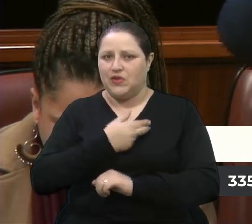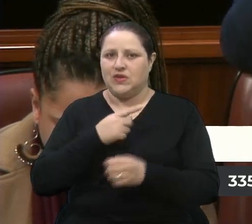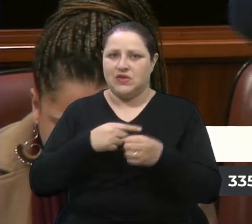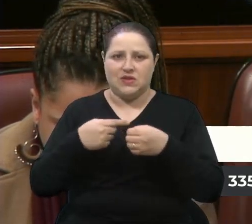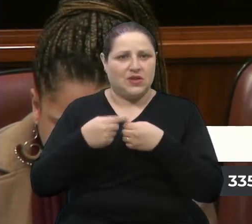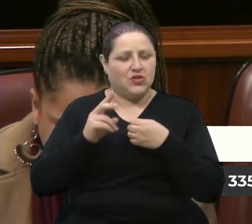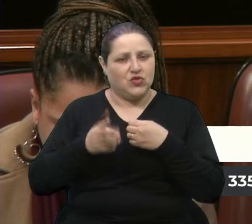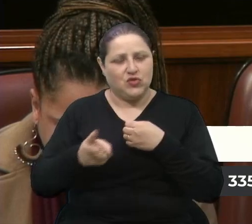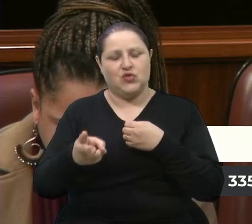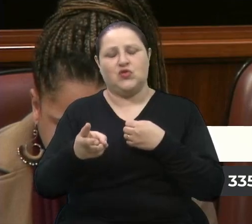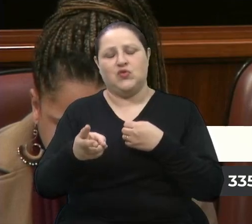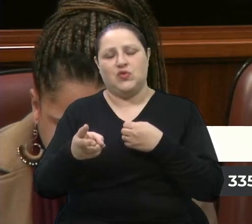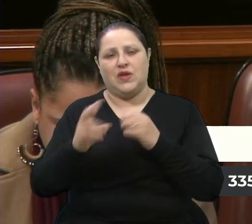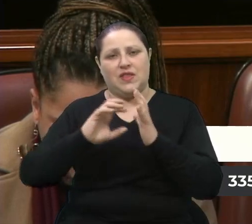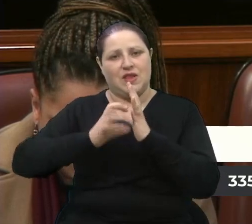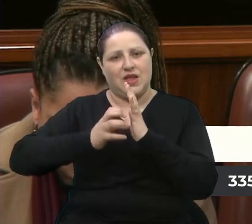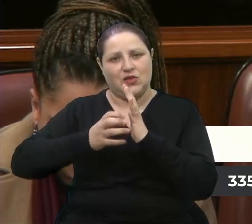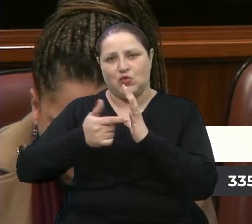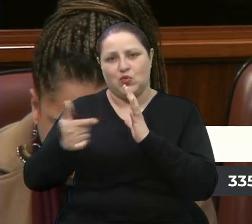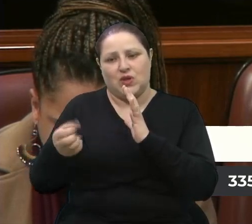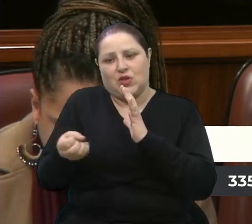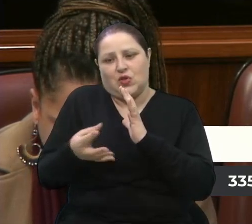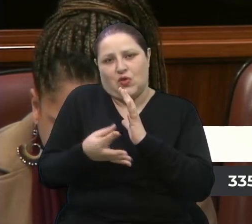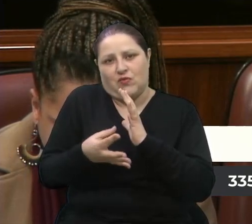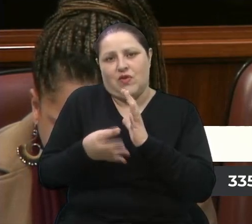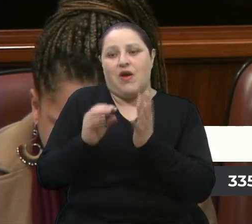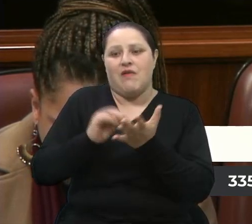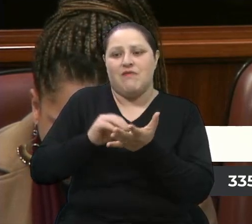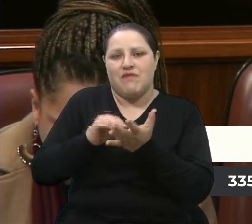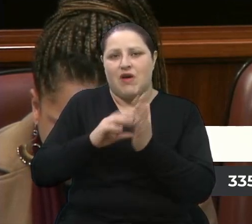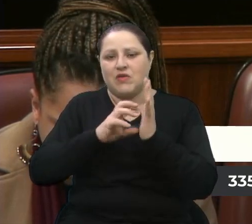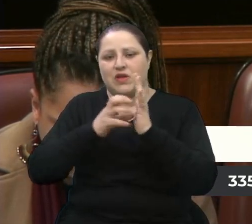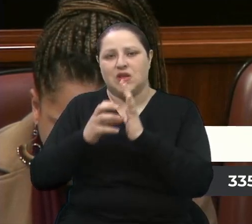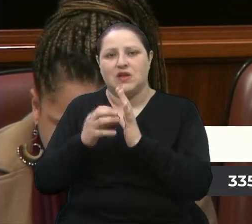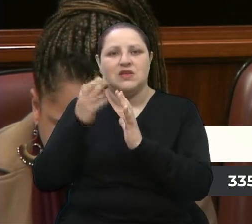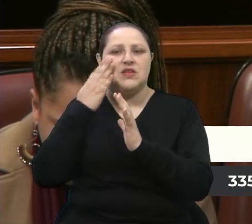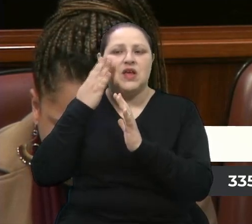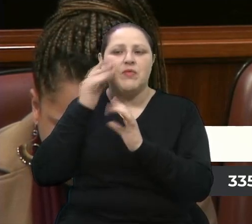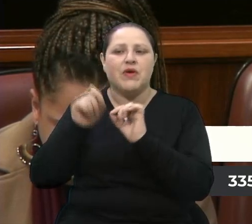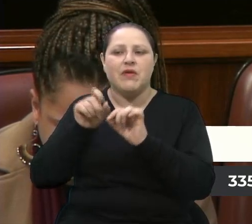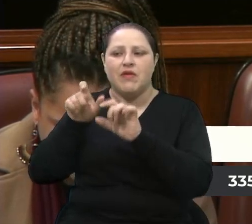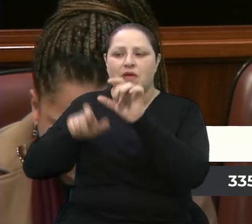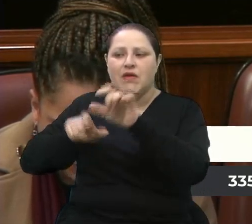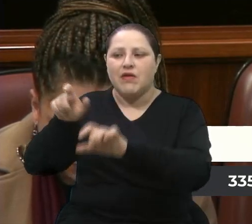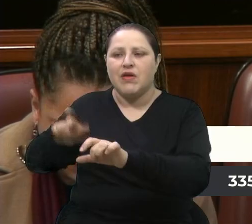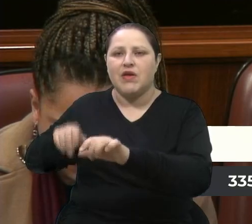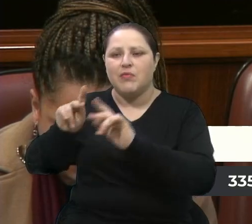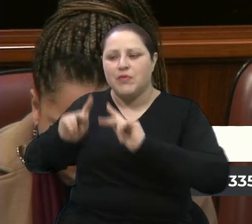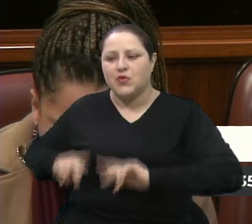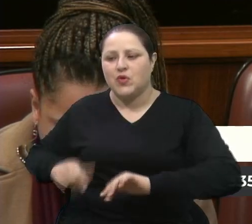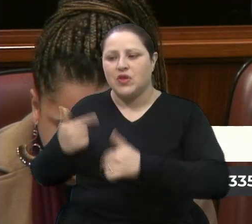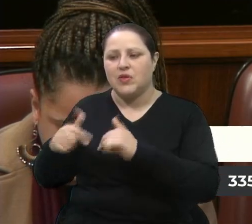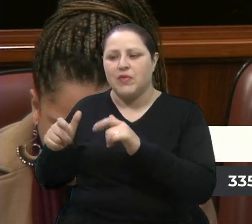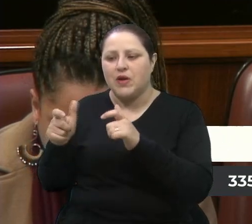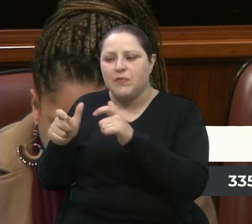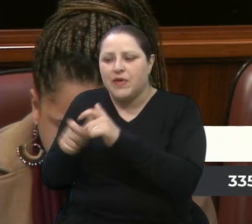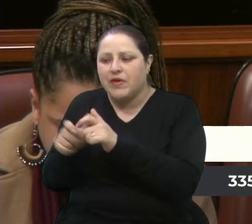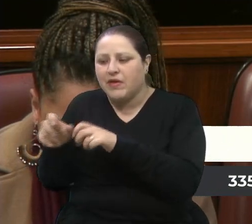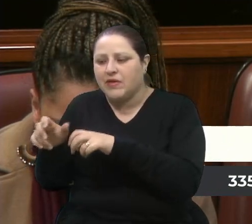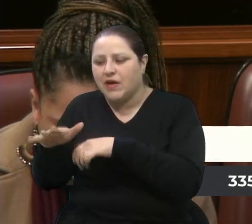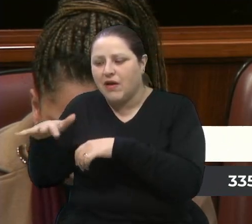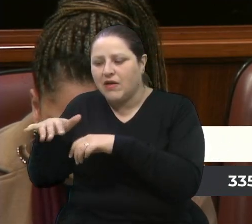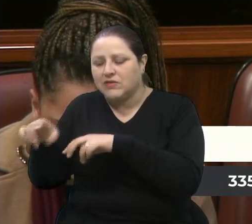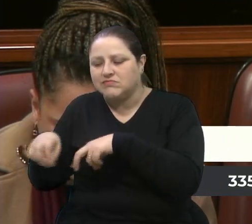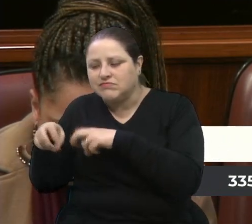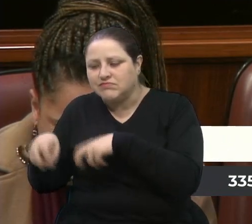que faltam esses dados, né, para nós sabermos quem são os pequenos agricultores, né, quais as demandas que eles têm, o